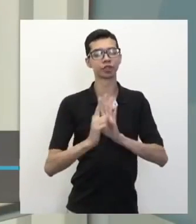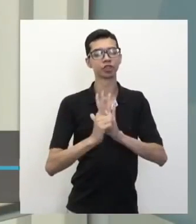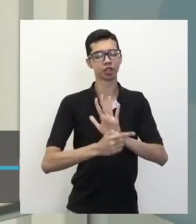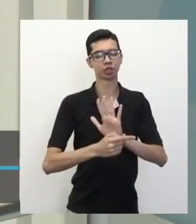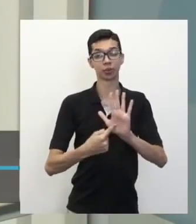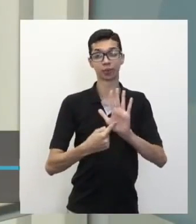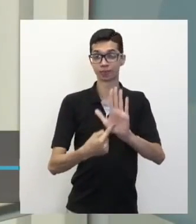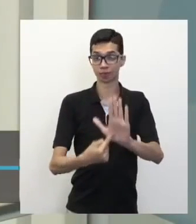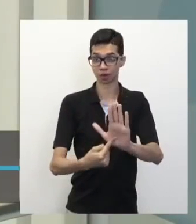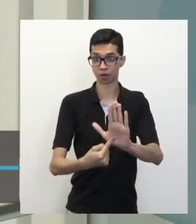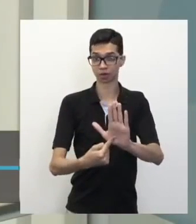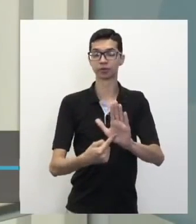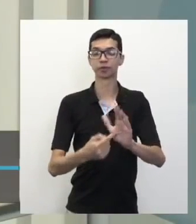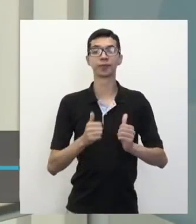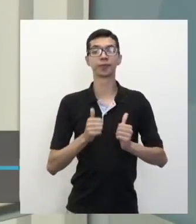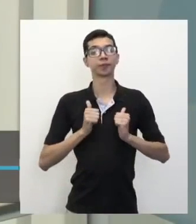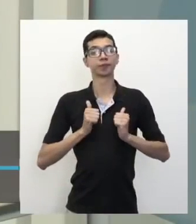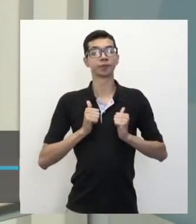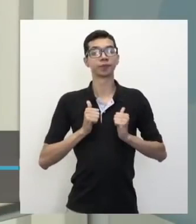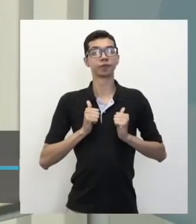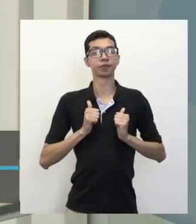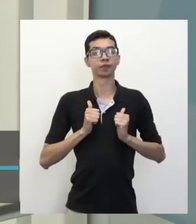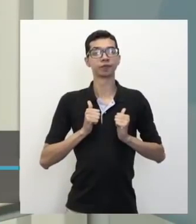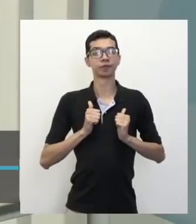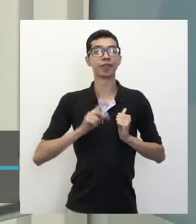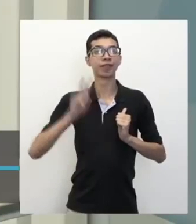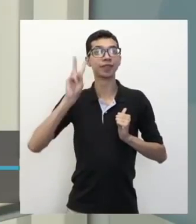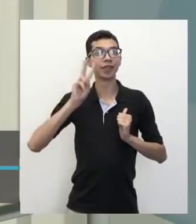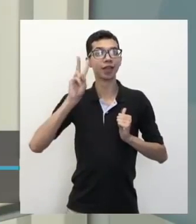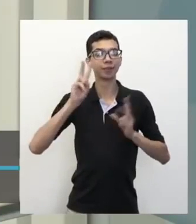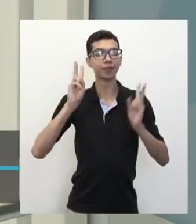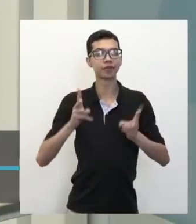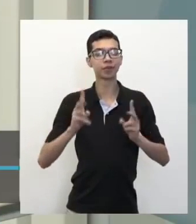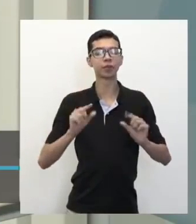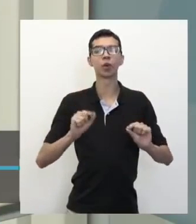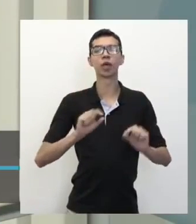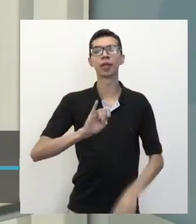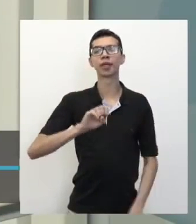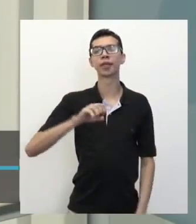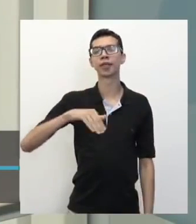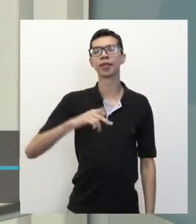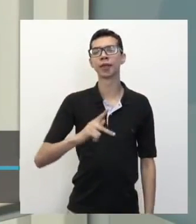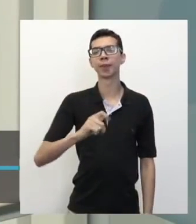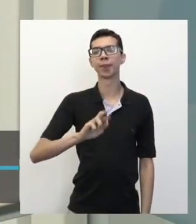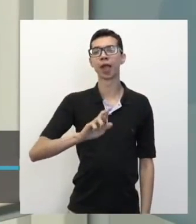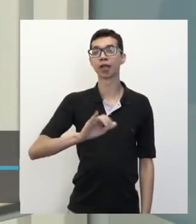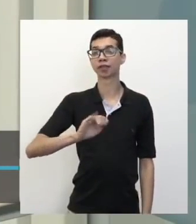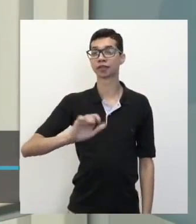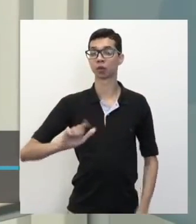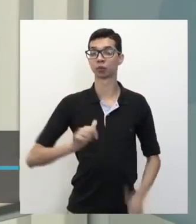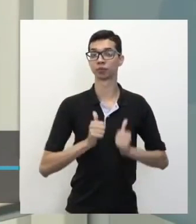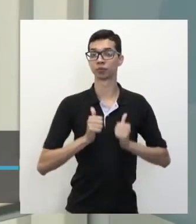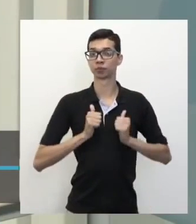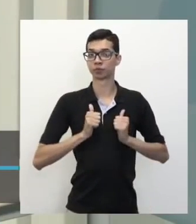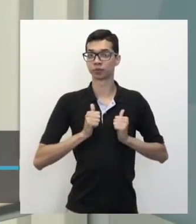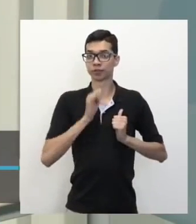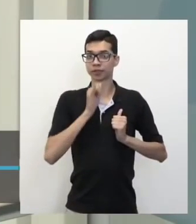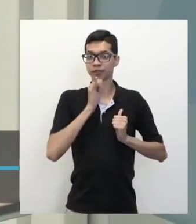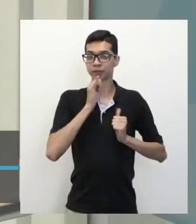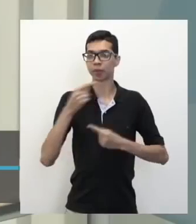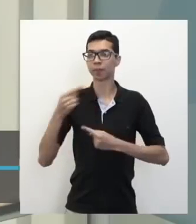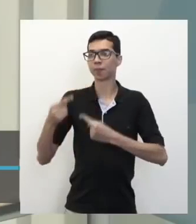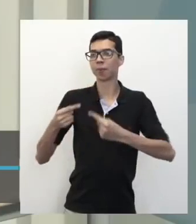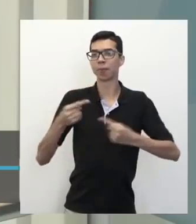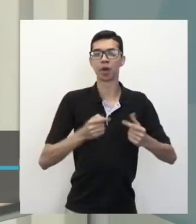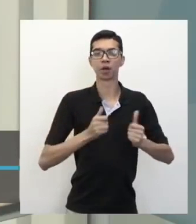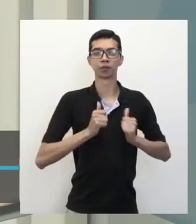forma imparcial. Sempre lembrando, o imparcial até certo ponto. O discurso não é